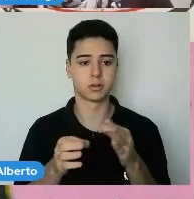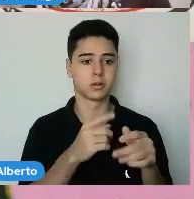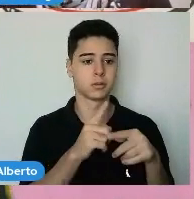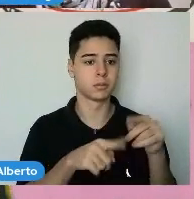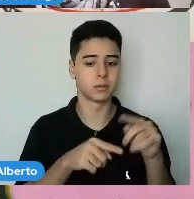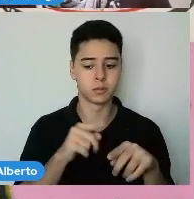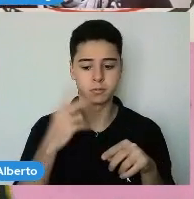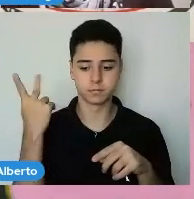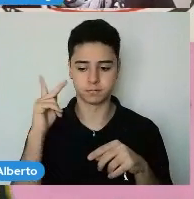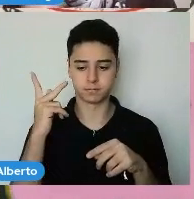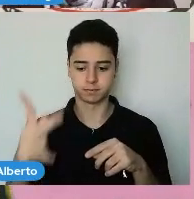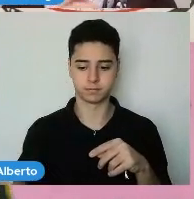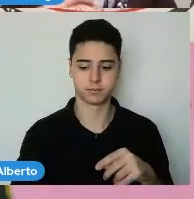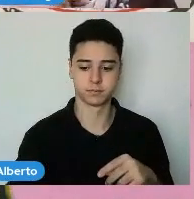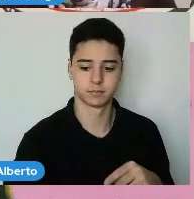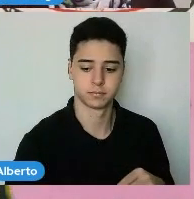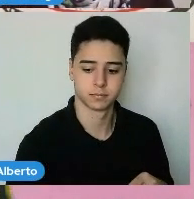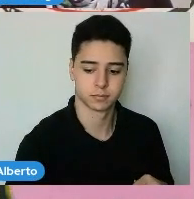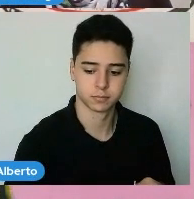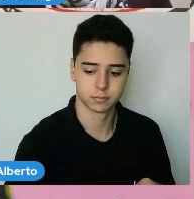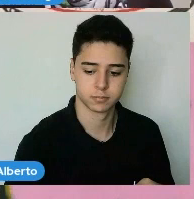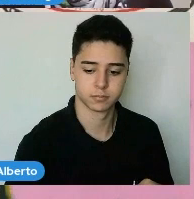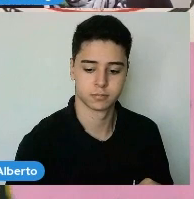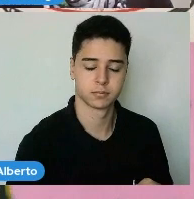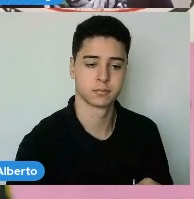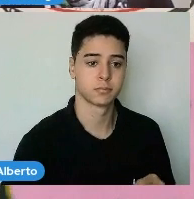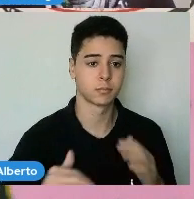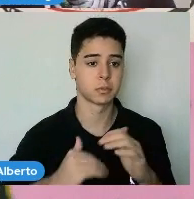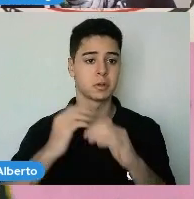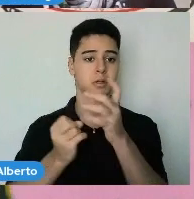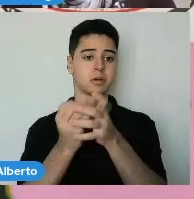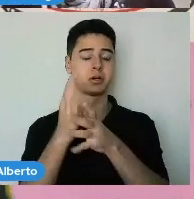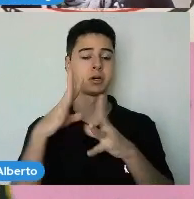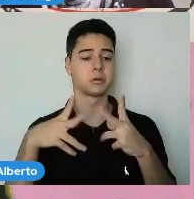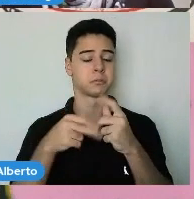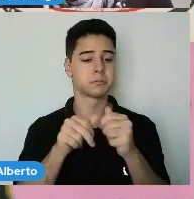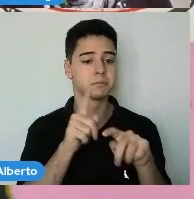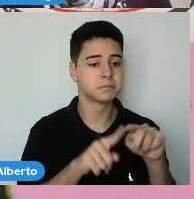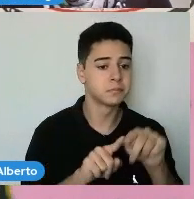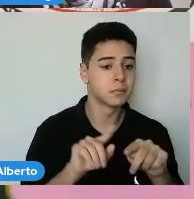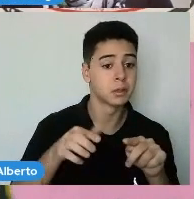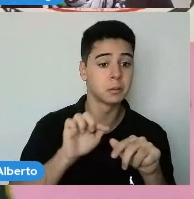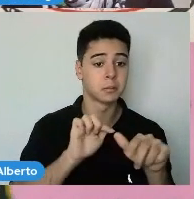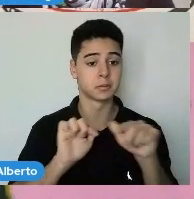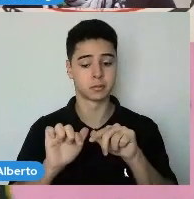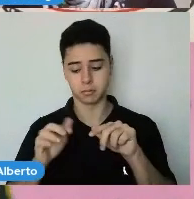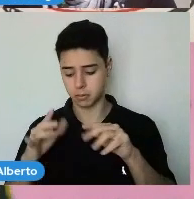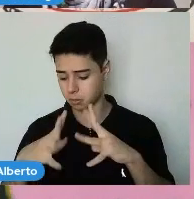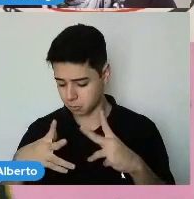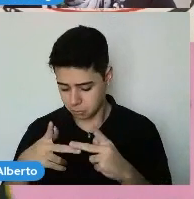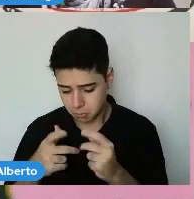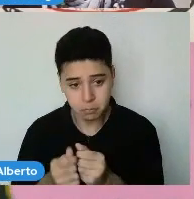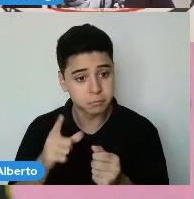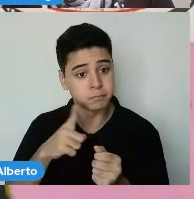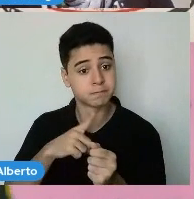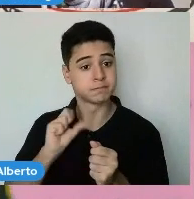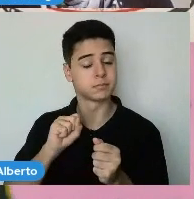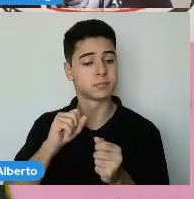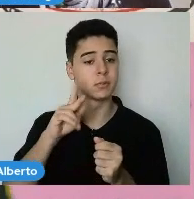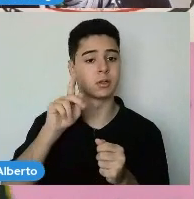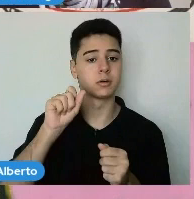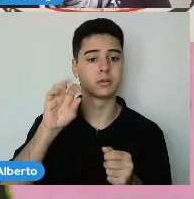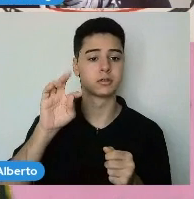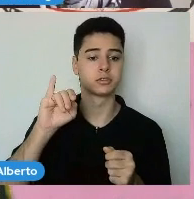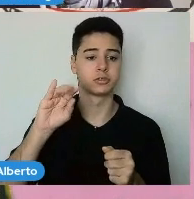de fragmentos de obras históricas, para construir suas composições. E trabalha muito com a ideia de pastiche, né? Pastiche não chega a ser